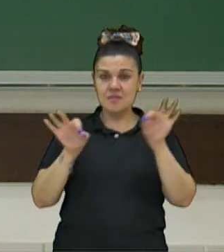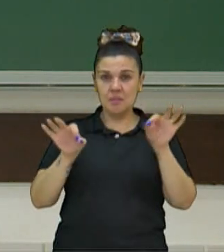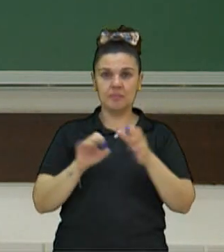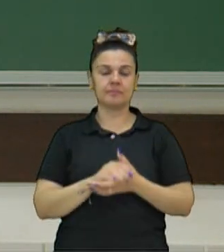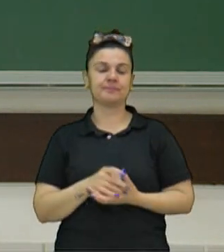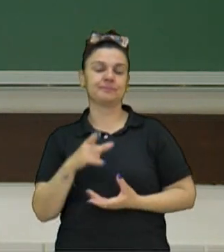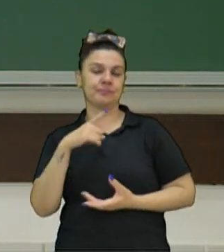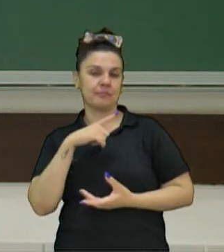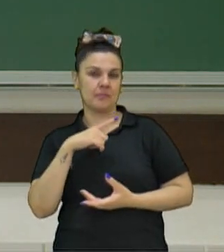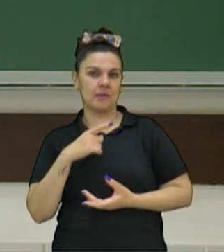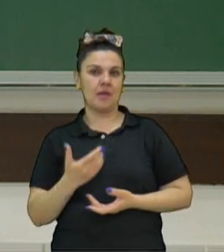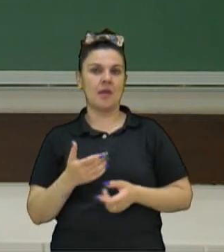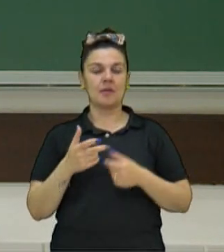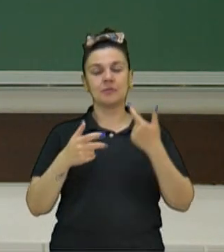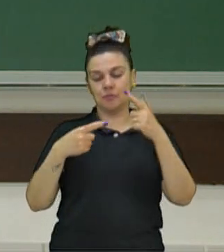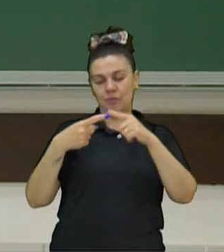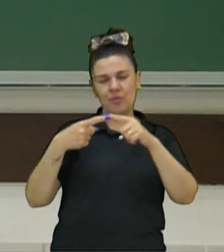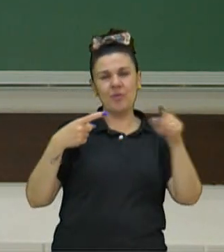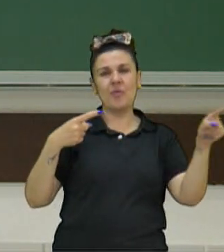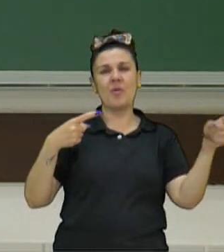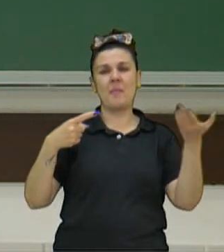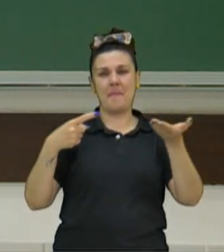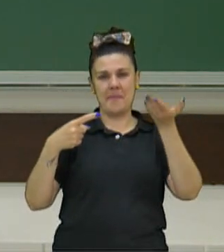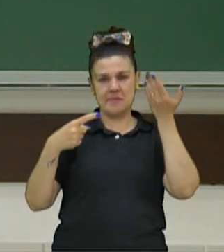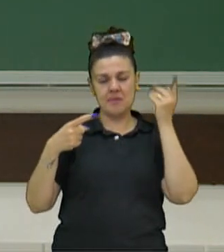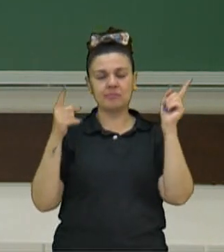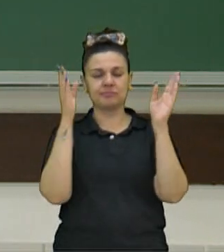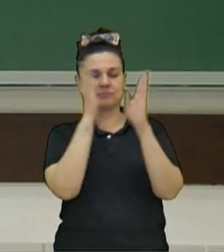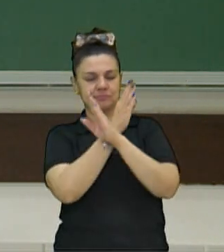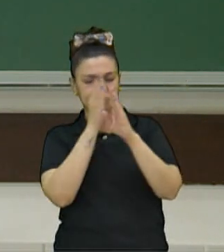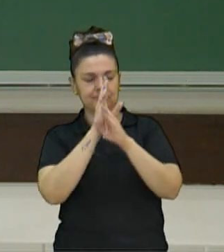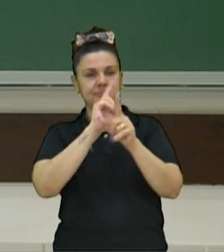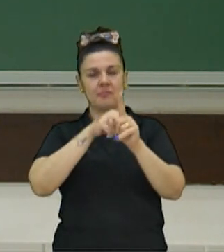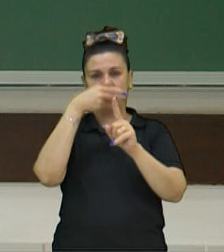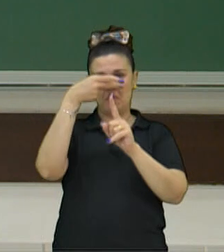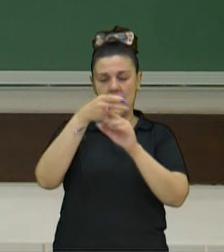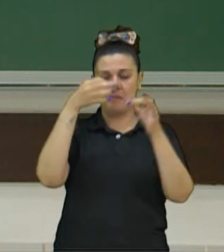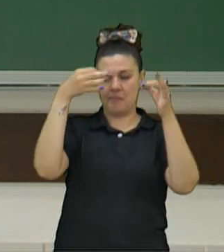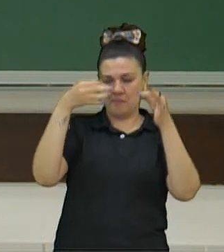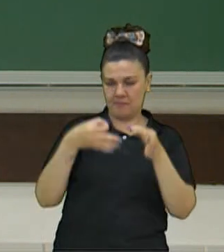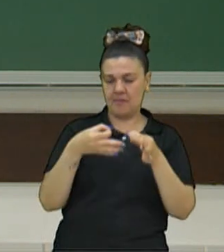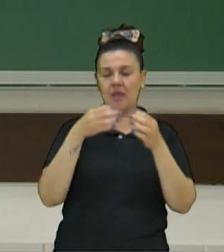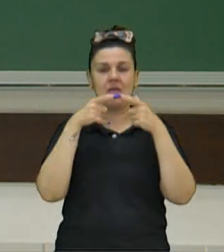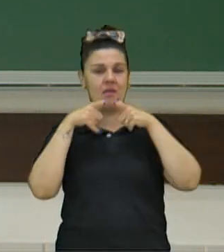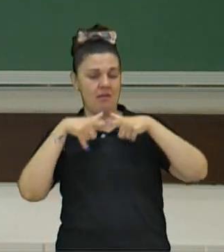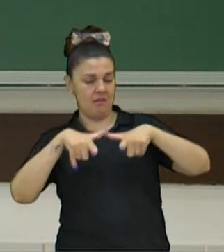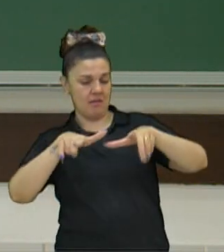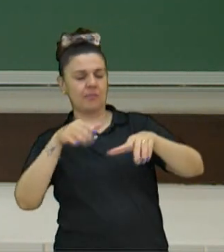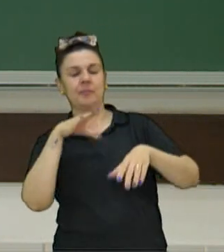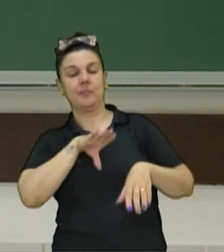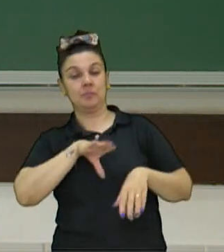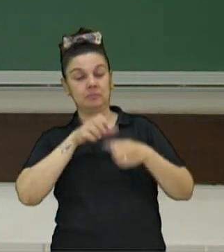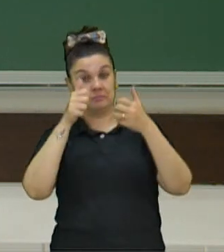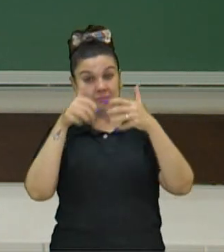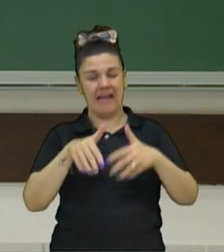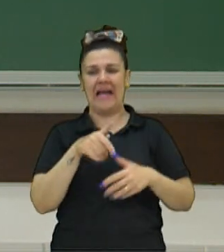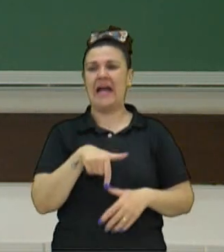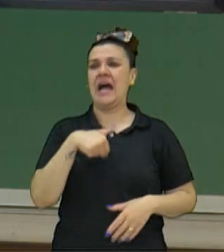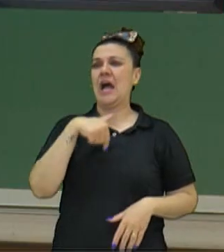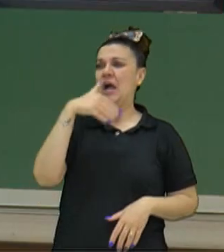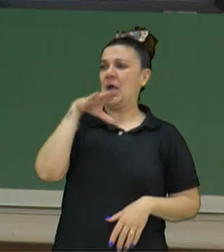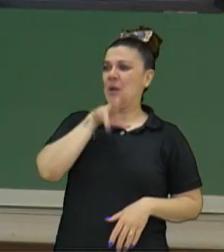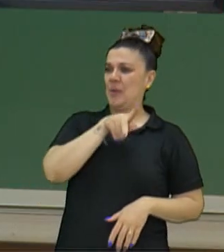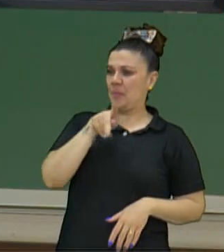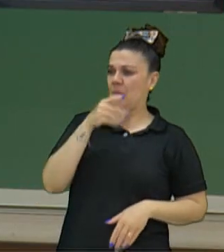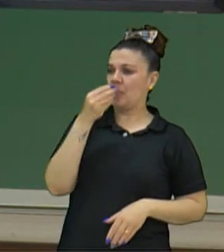português eu tenho pretérito perfeito, imperfeito, mais que perfeito, né? Nossa língua portuguesa. Ai, teacher, como que é